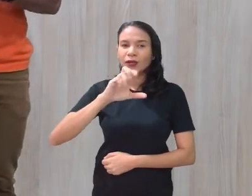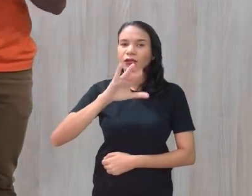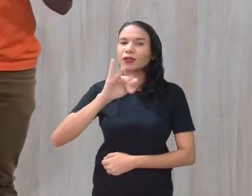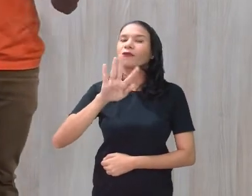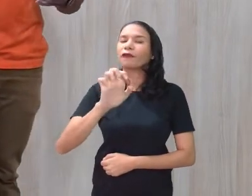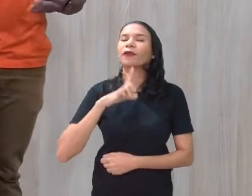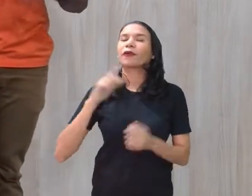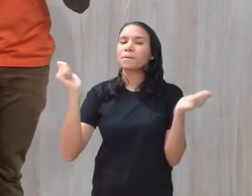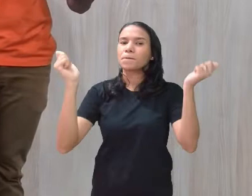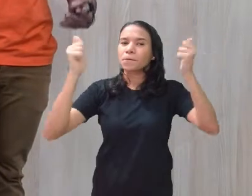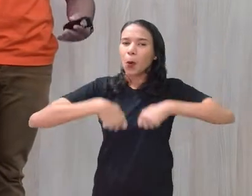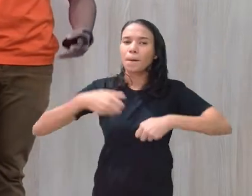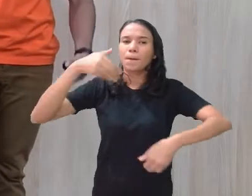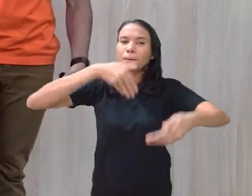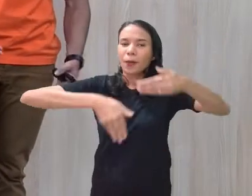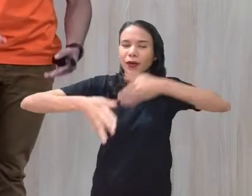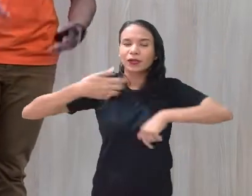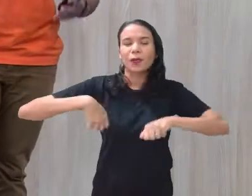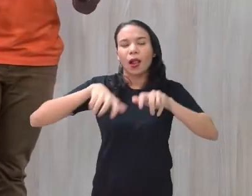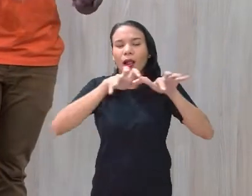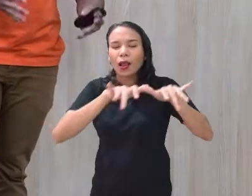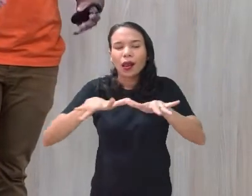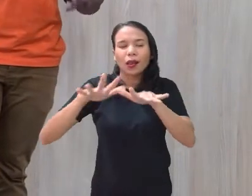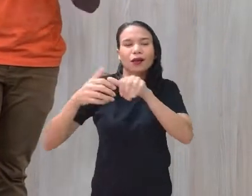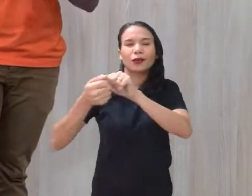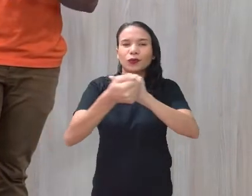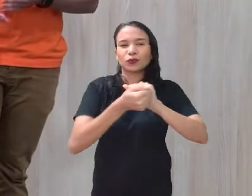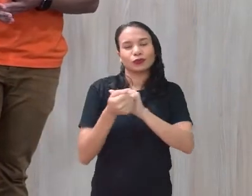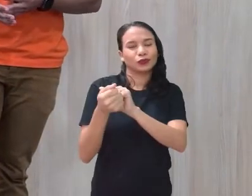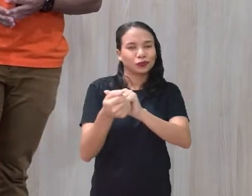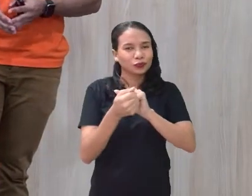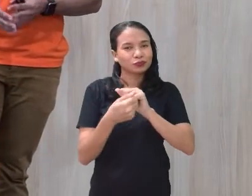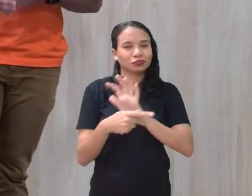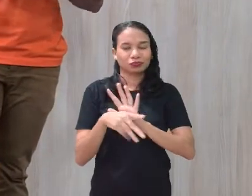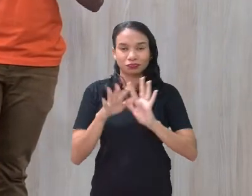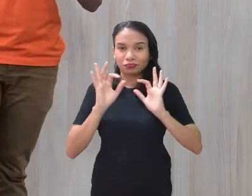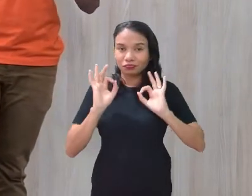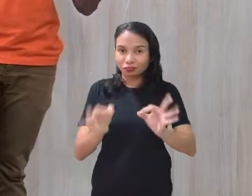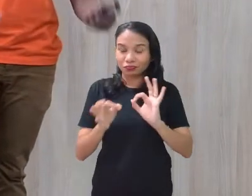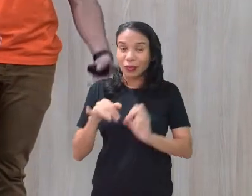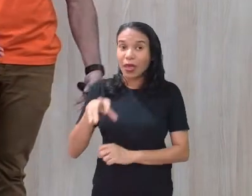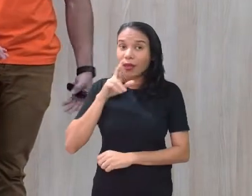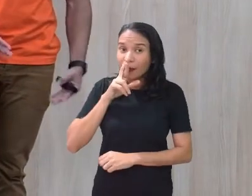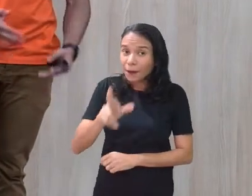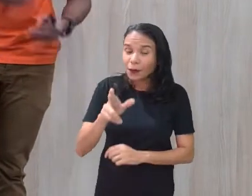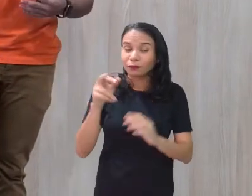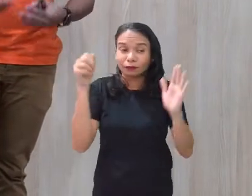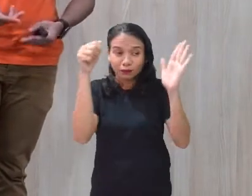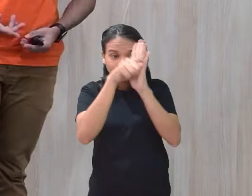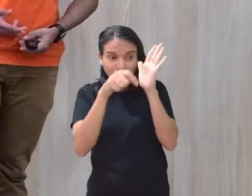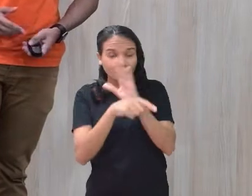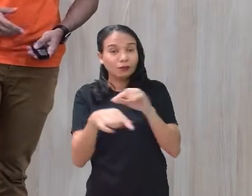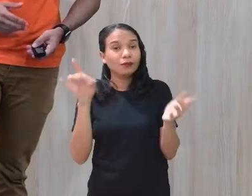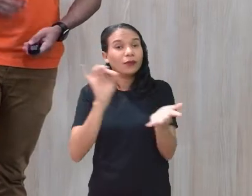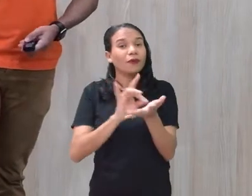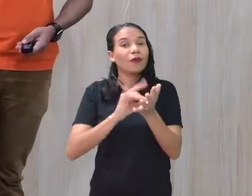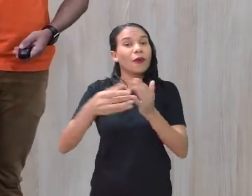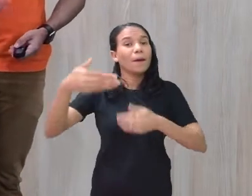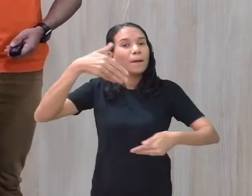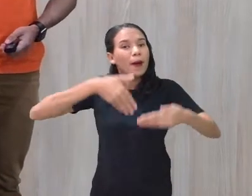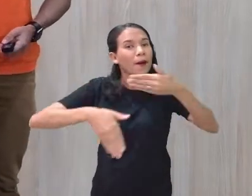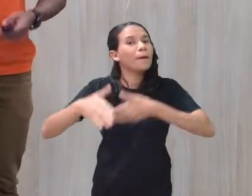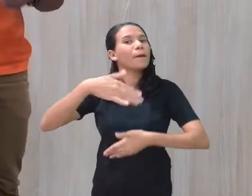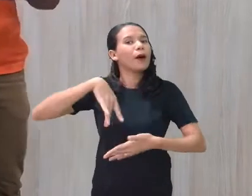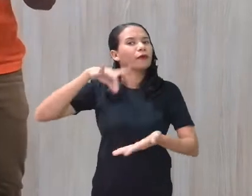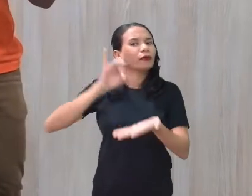de participar aqui com a gente em cada ponto, tá bom? Respondendo aí no chat, participando,